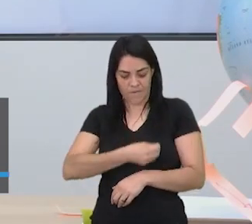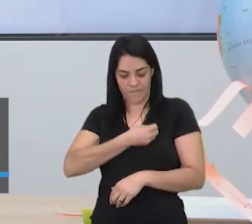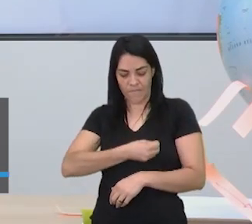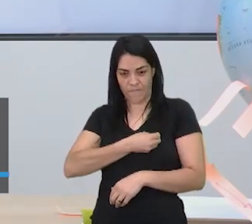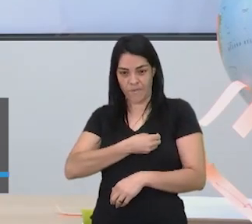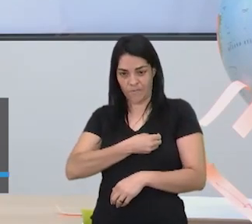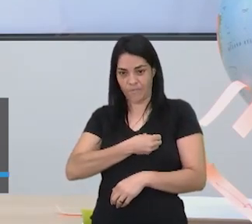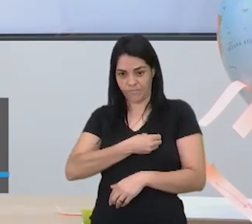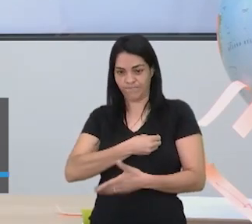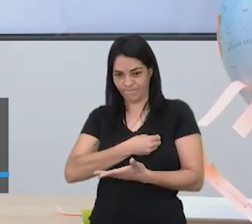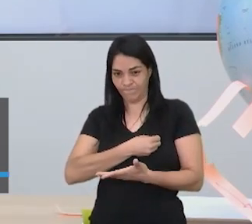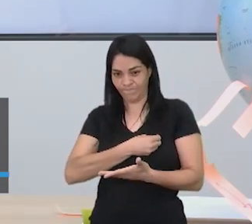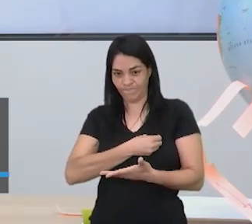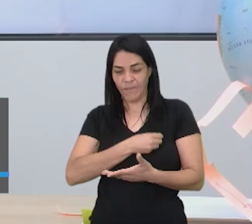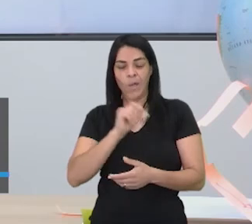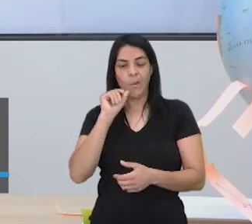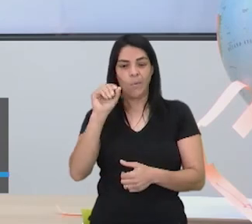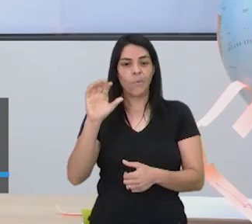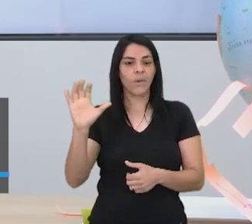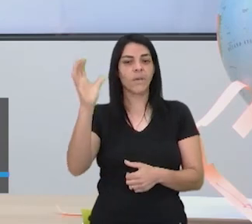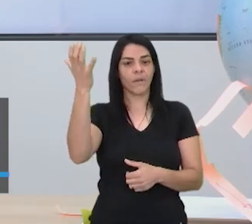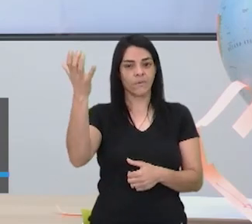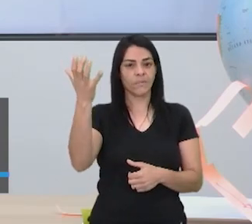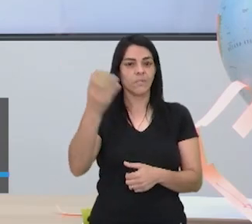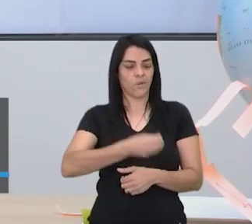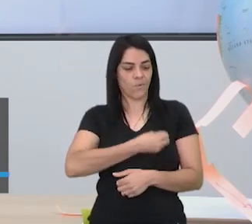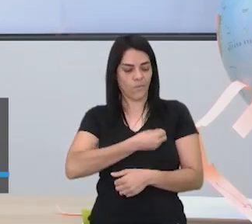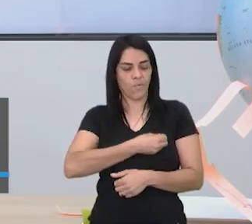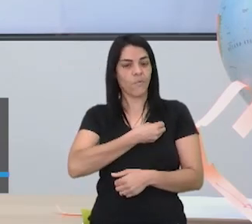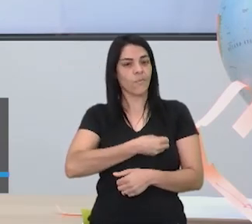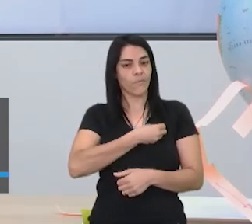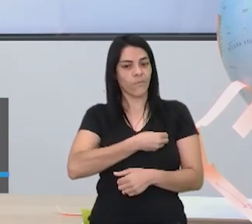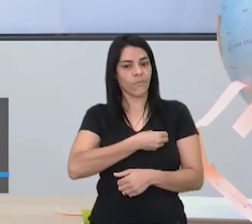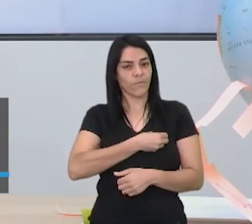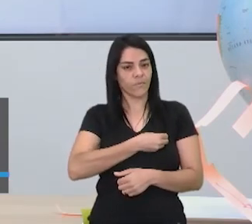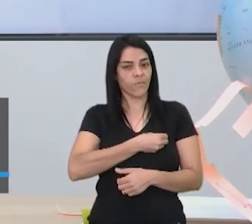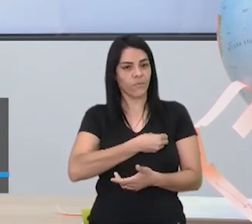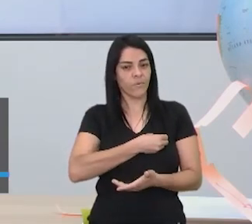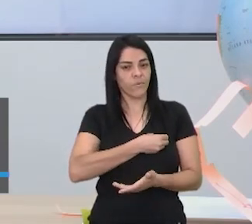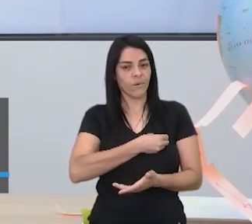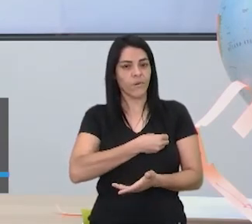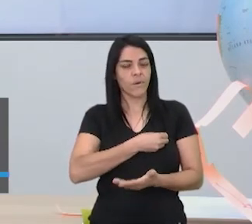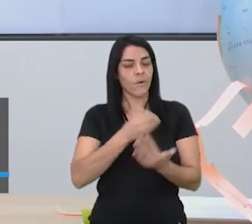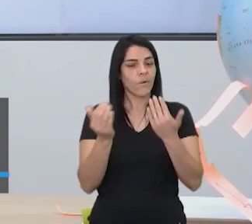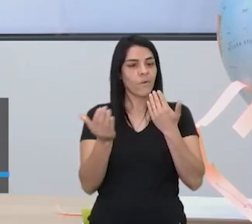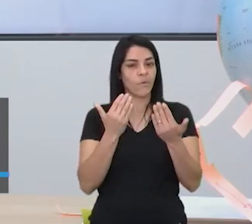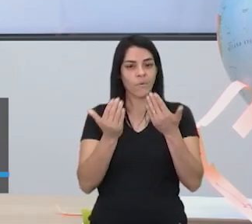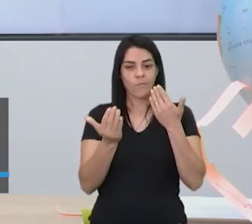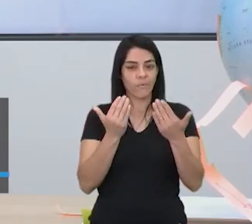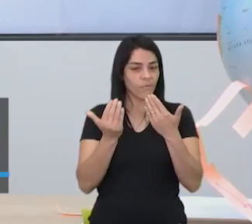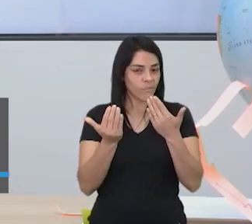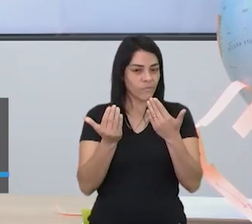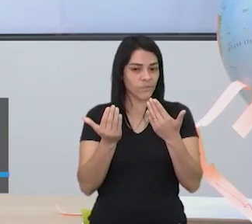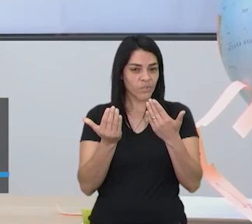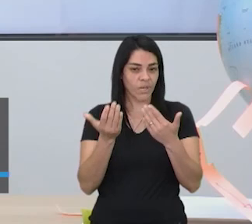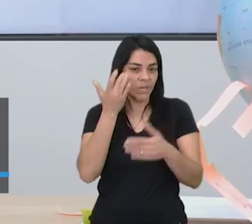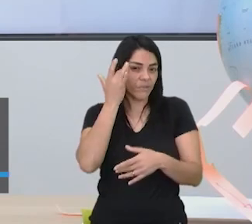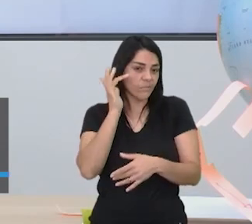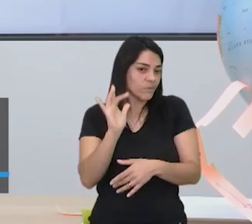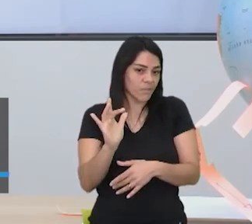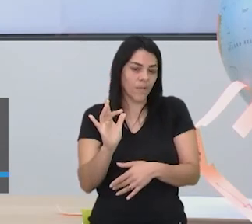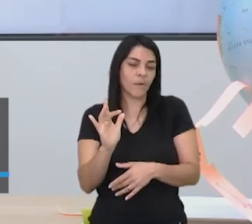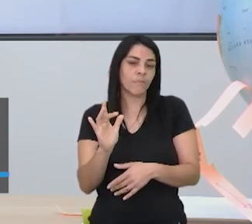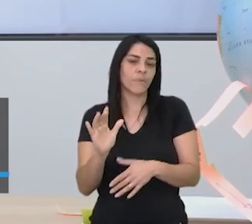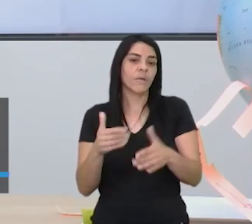dentro. E esses seres vivos, eles confundem muitas vezes o que não é orgânico com o inorgânico. Então, a gente